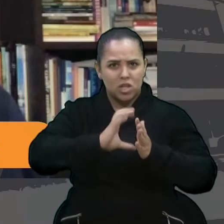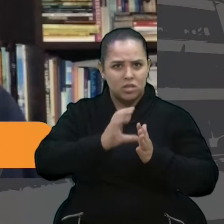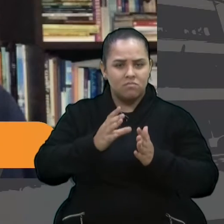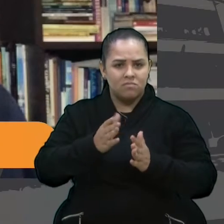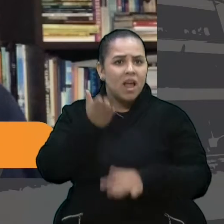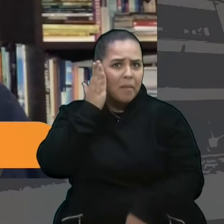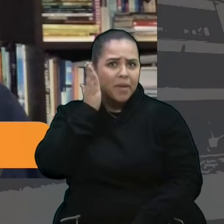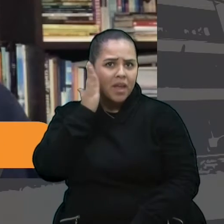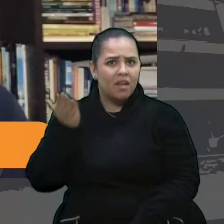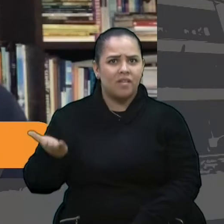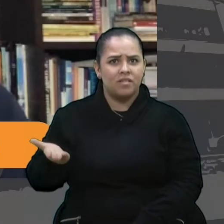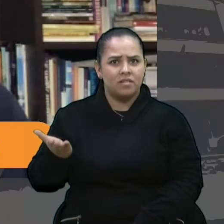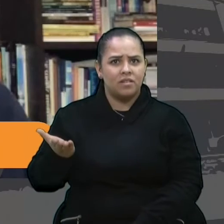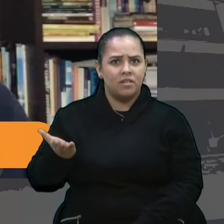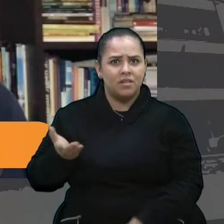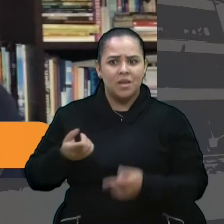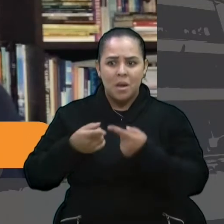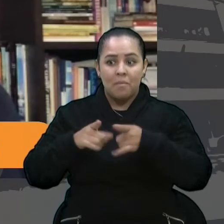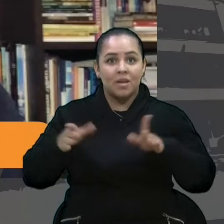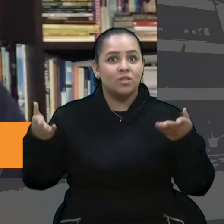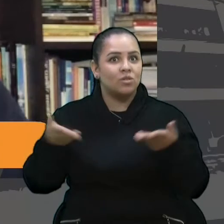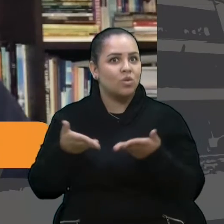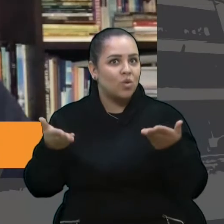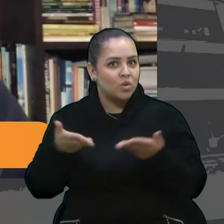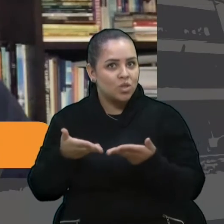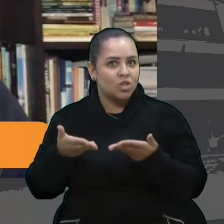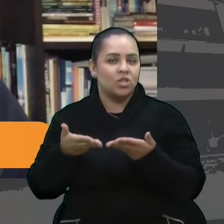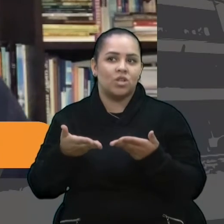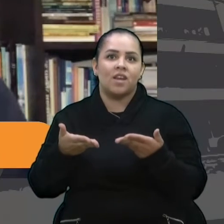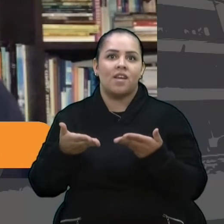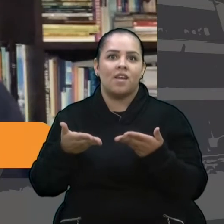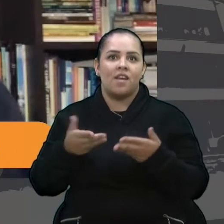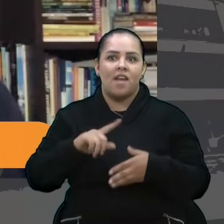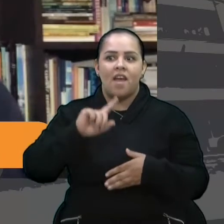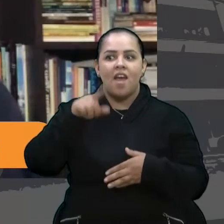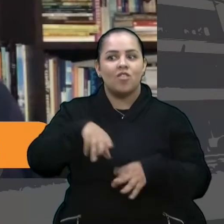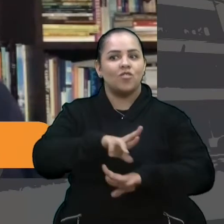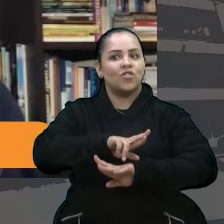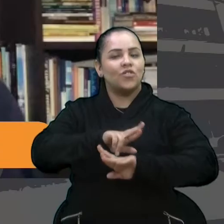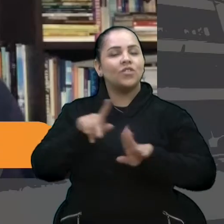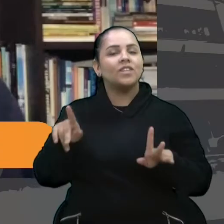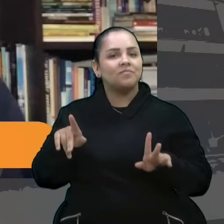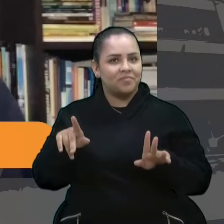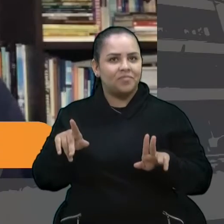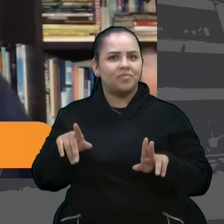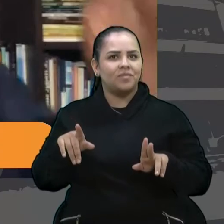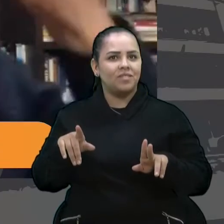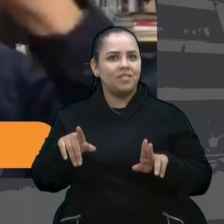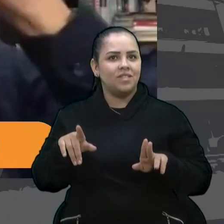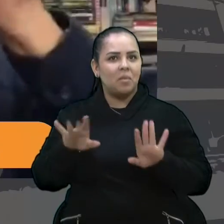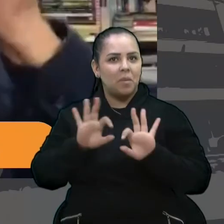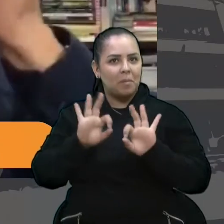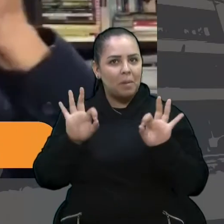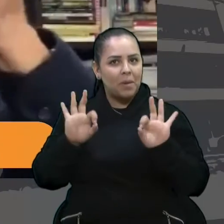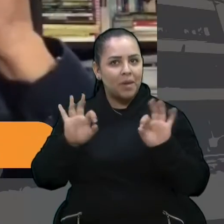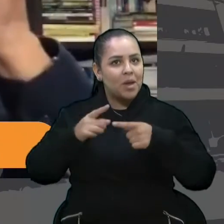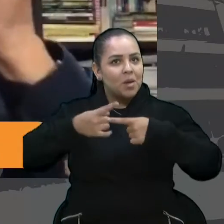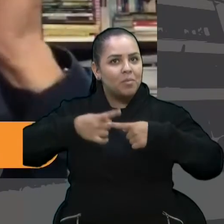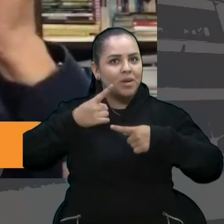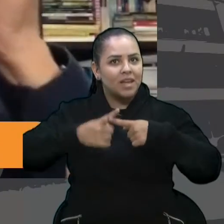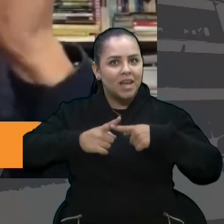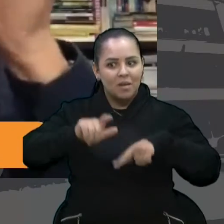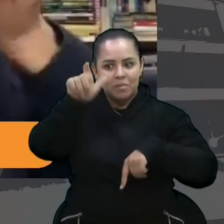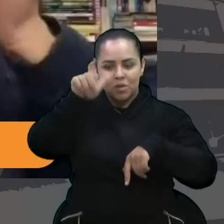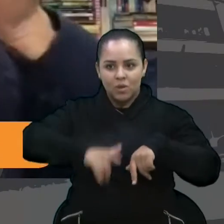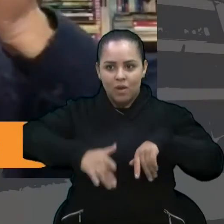Sim. Mas hoje a coisa está mais sofisticada, porque as pessoas estão...